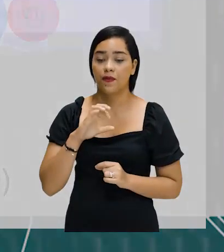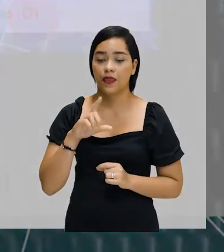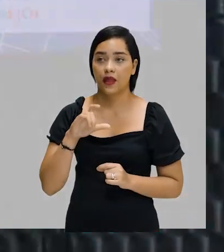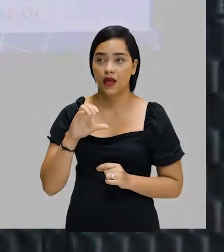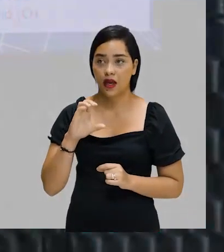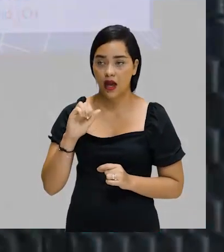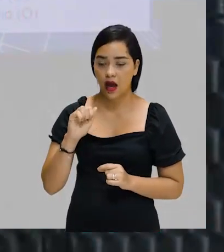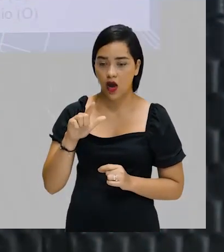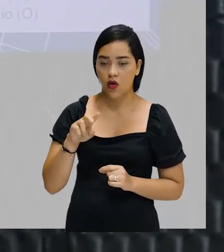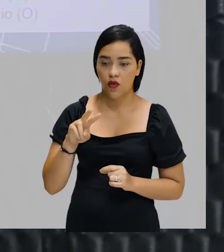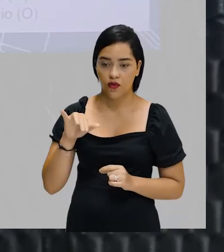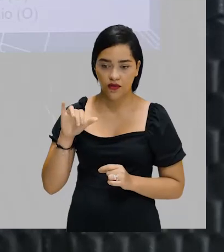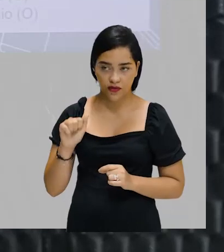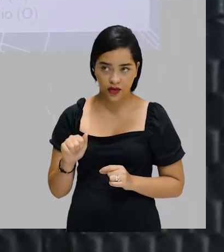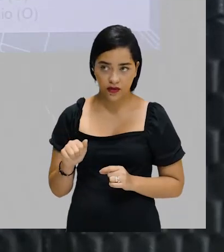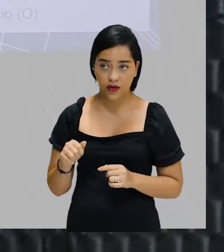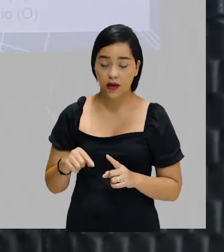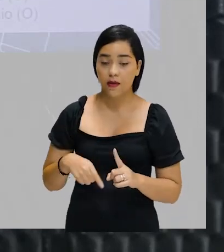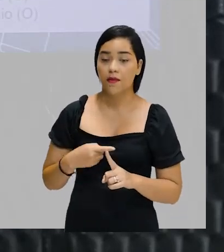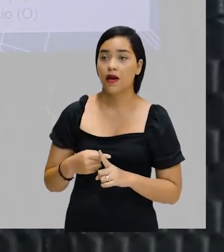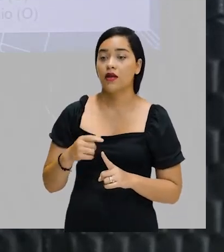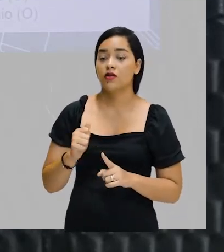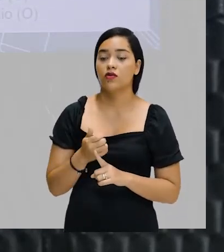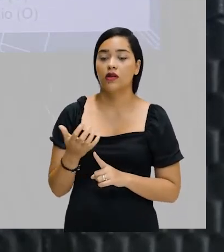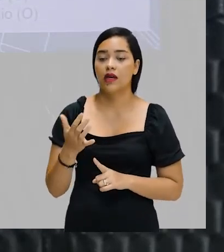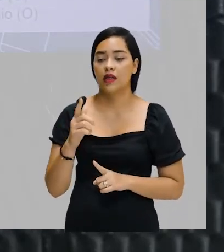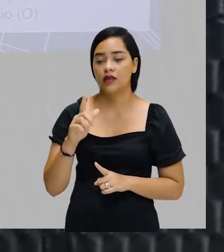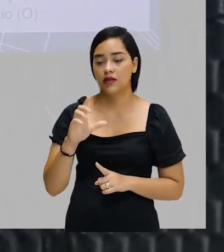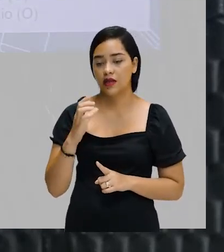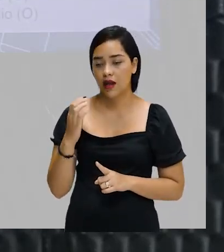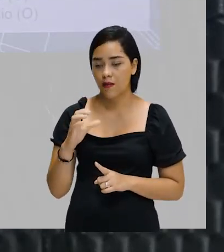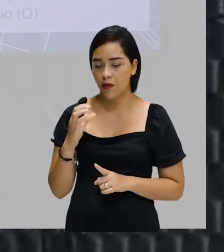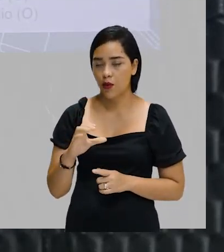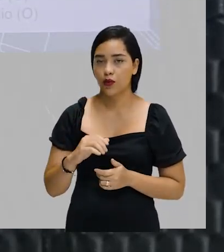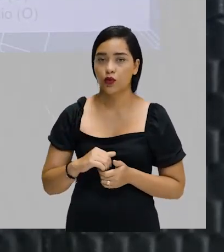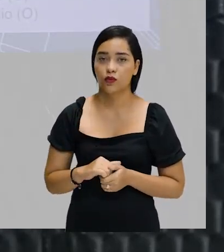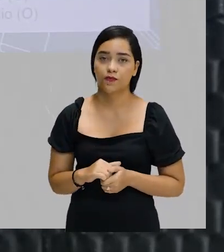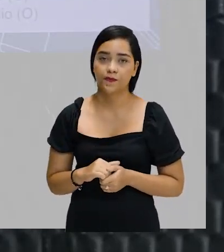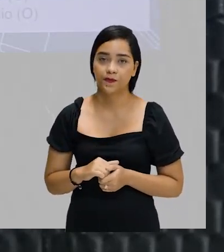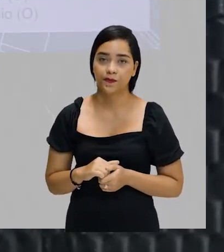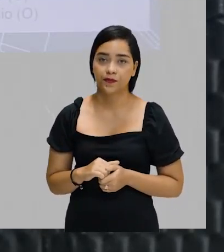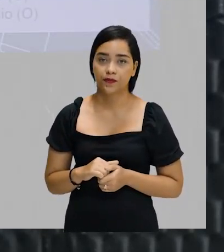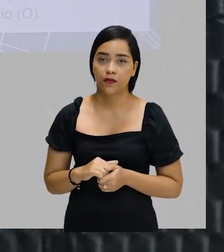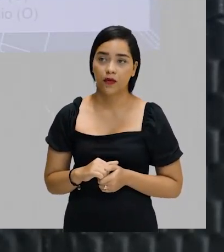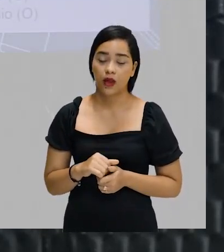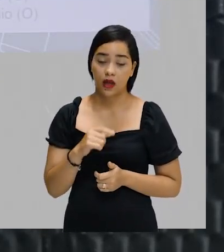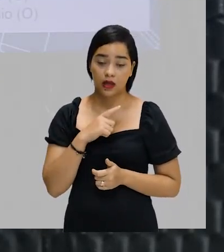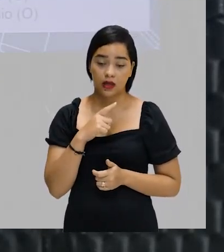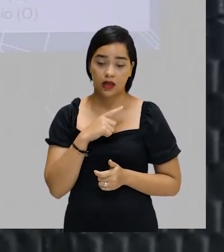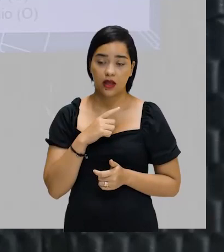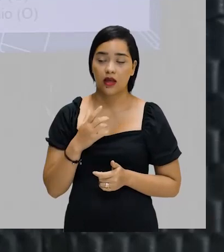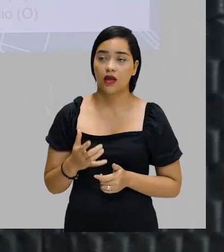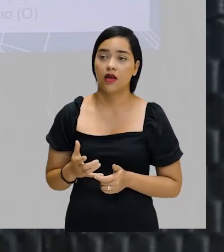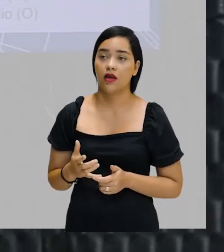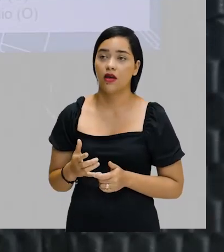viva, que é o óxido de cálcio, mais o gás carbônico, ok? Olha só, eu trouxe aqui,